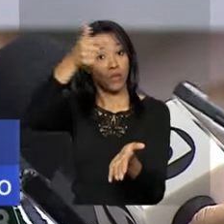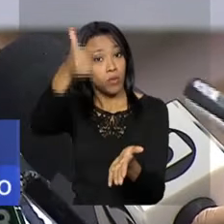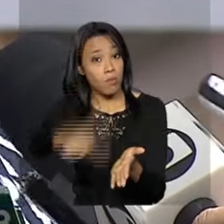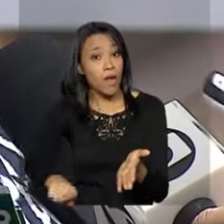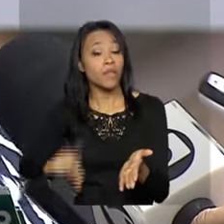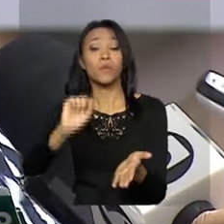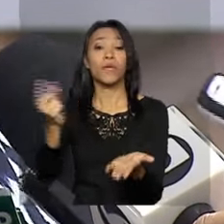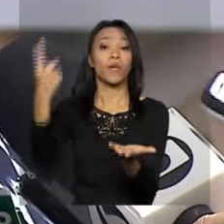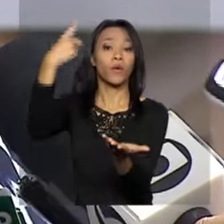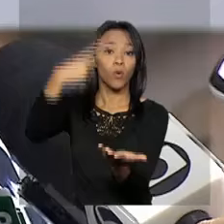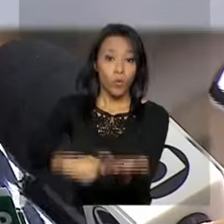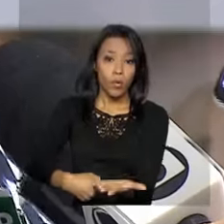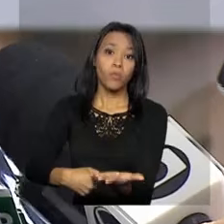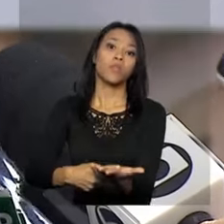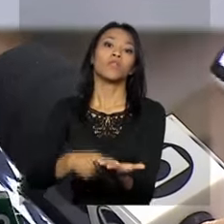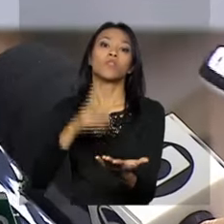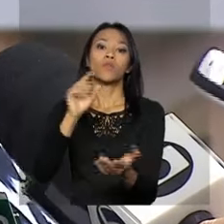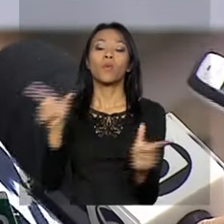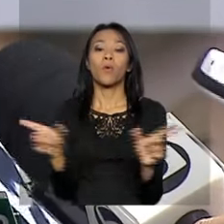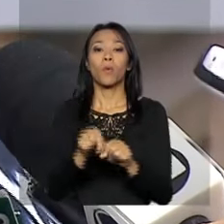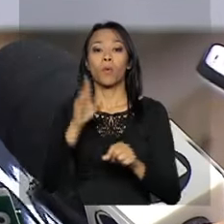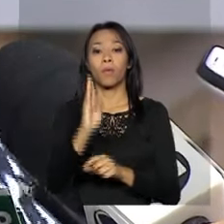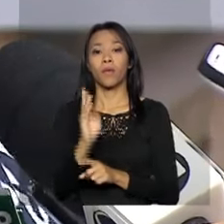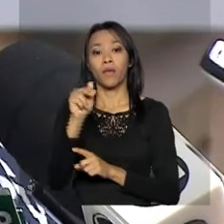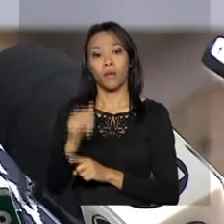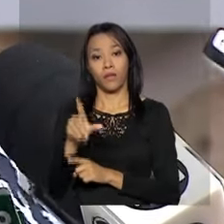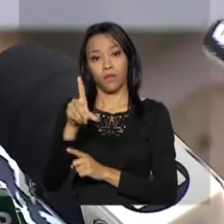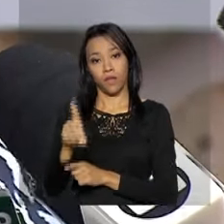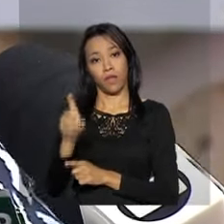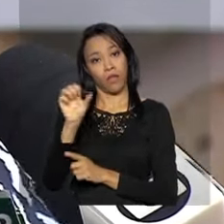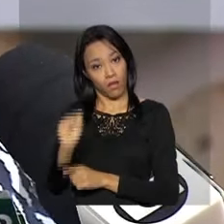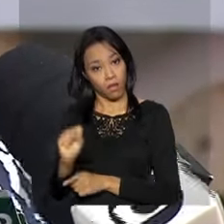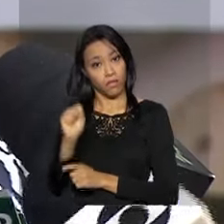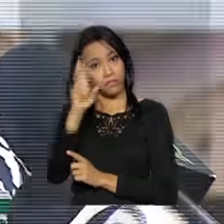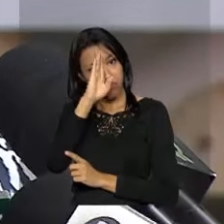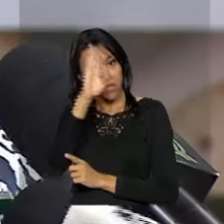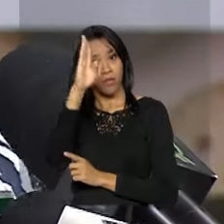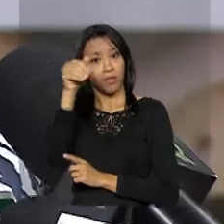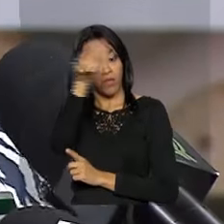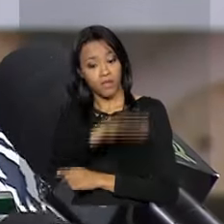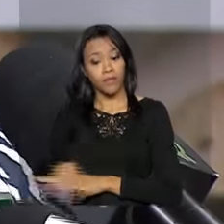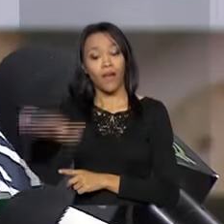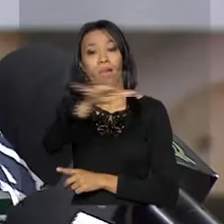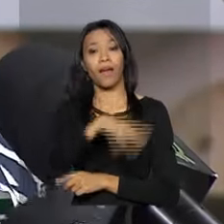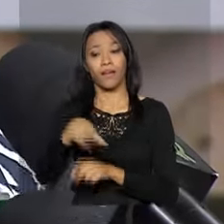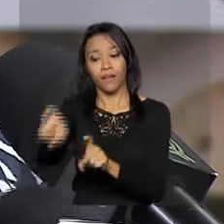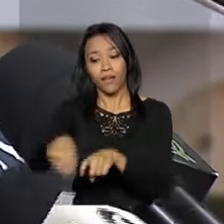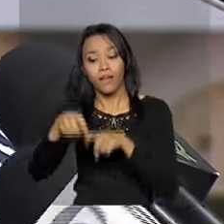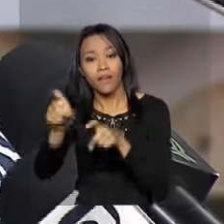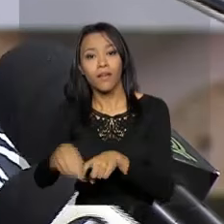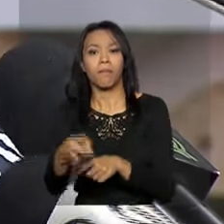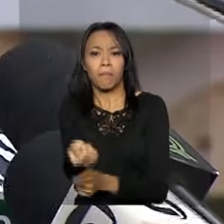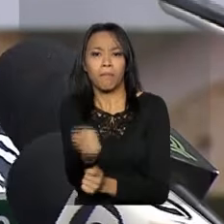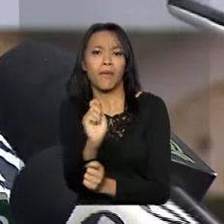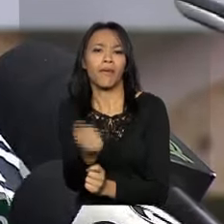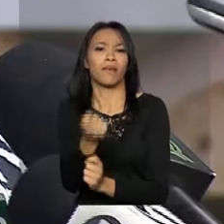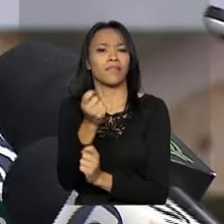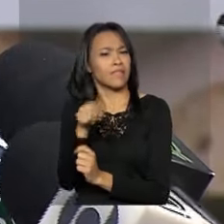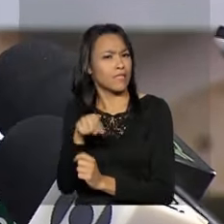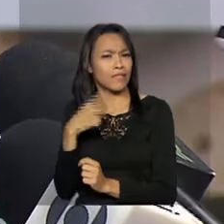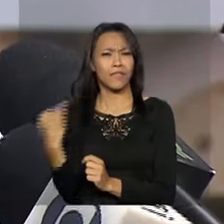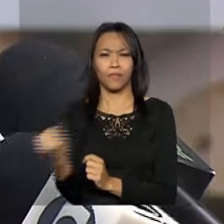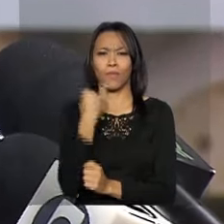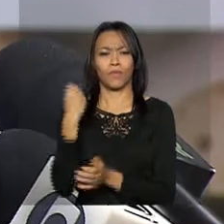convênio com o BNDES, especificamente na área de aquicultura e pesca, que vai ser extraordinária essa